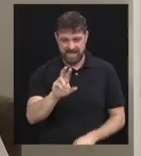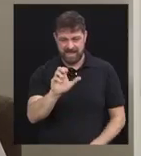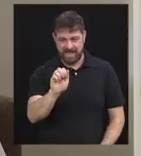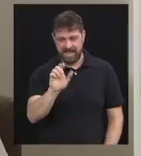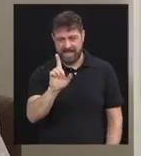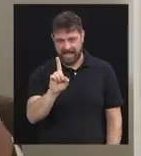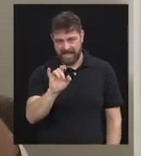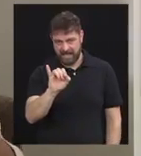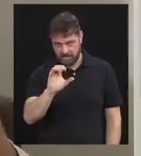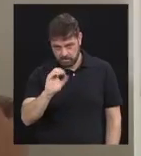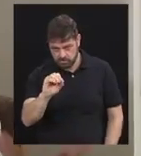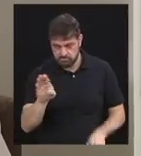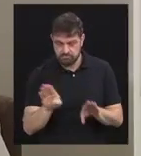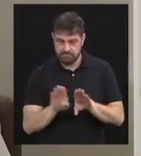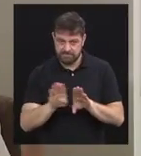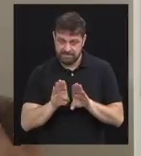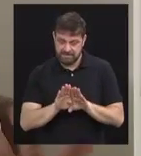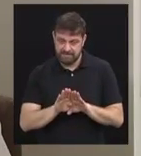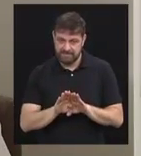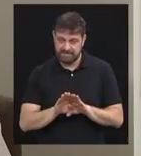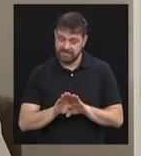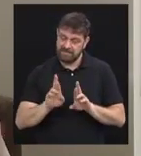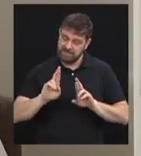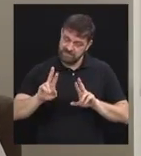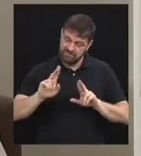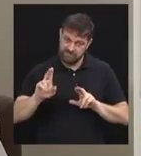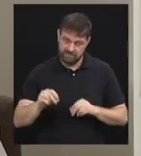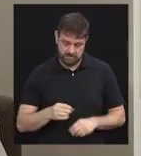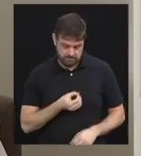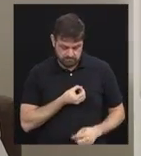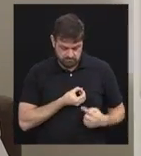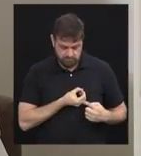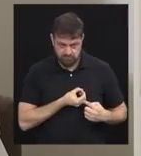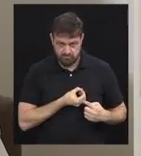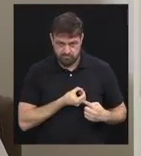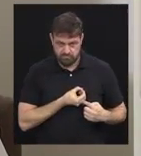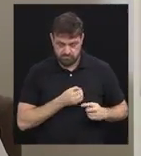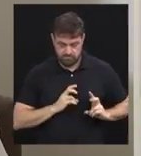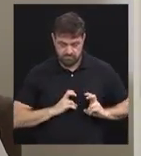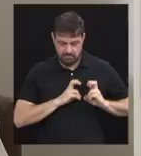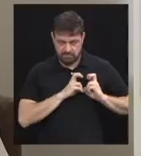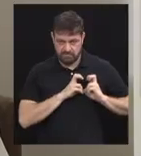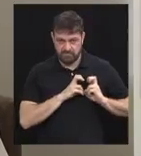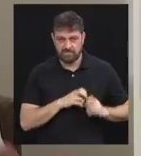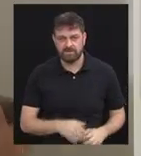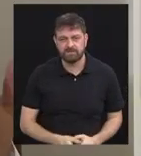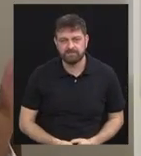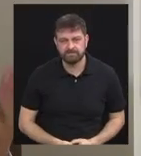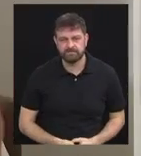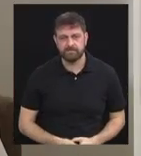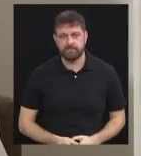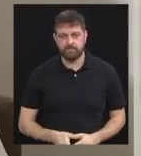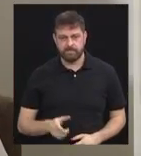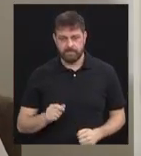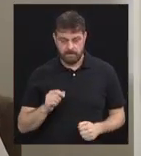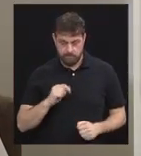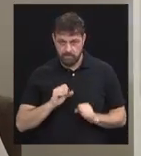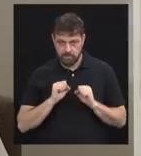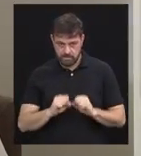quimioterapia, dependendo da extensão da doença, do estágio da doença. O câncer de mama, ele